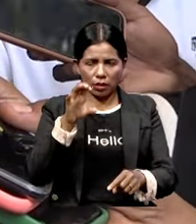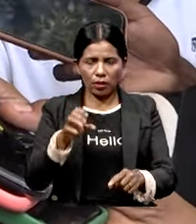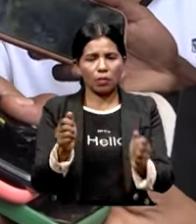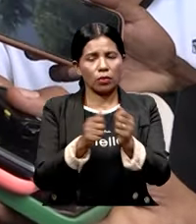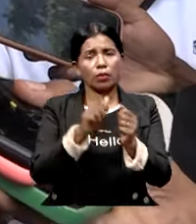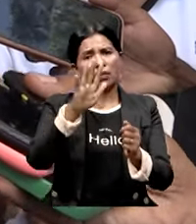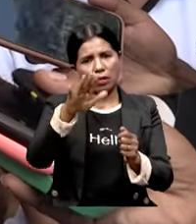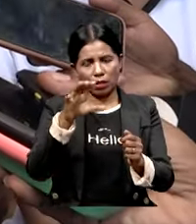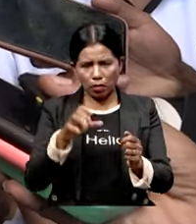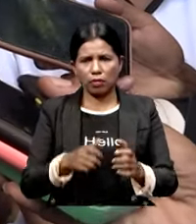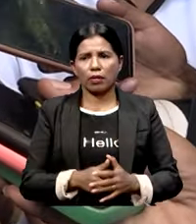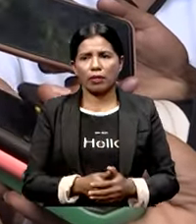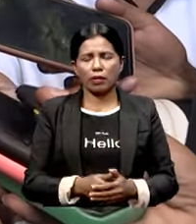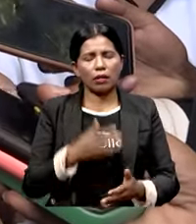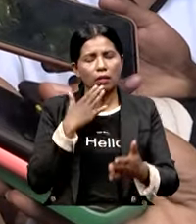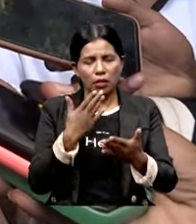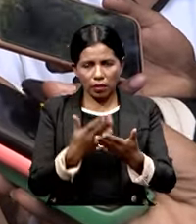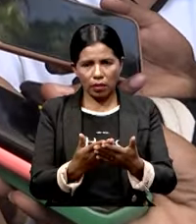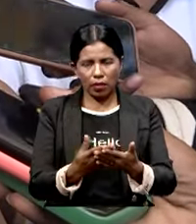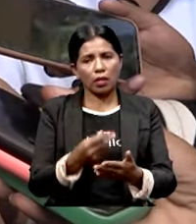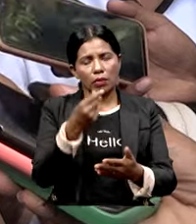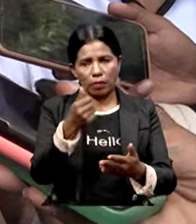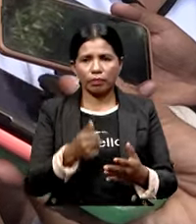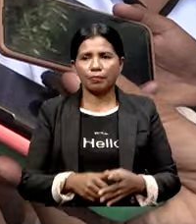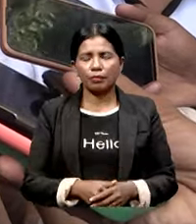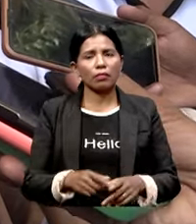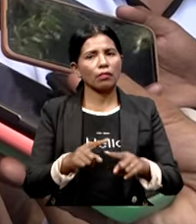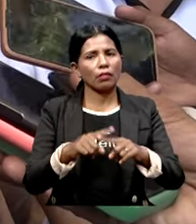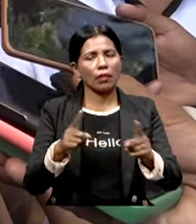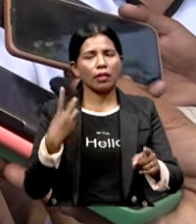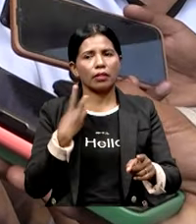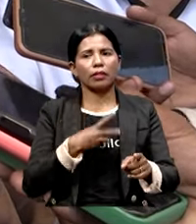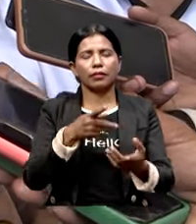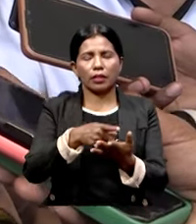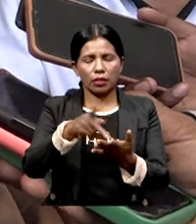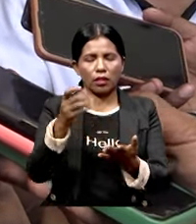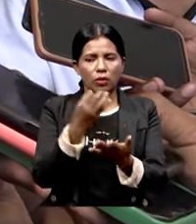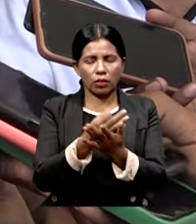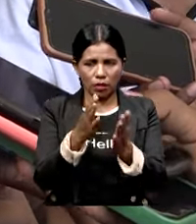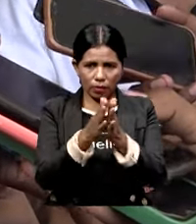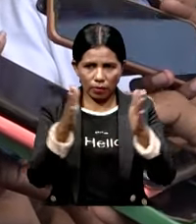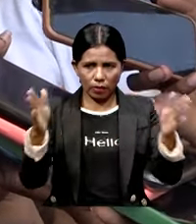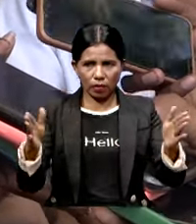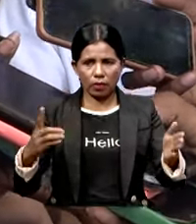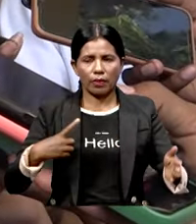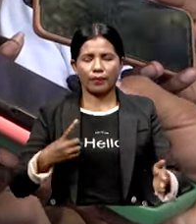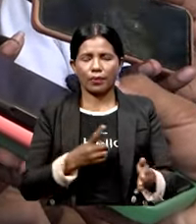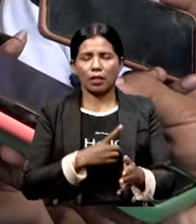500, né, dia com a Itua. Mas vê se está sendo o Sambota,